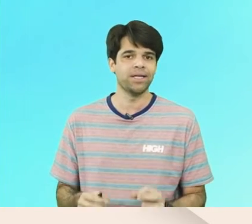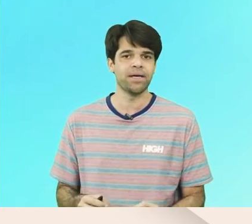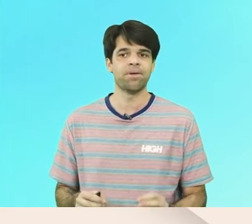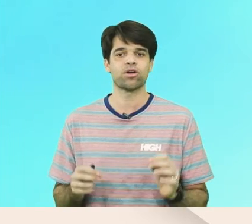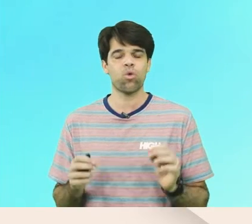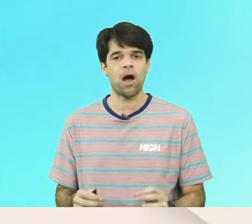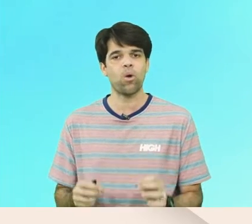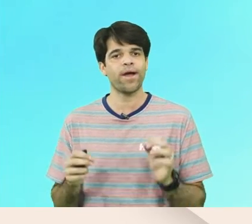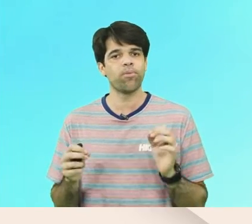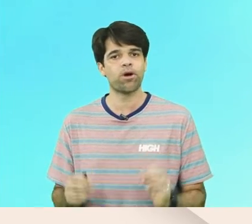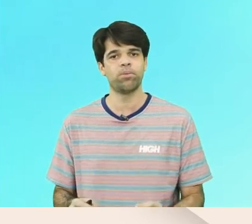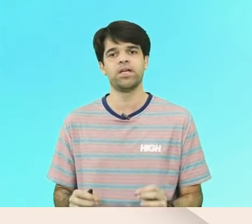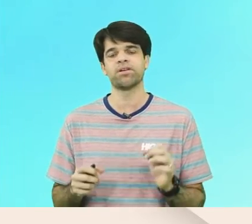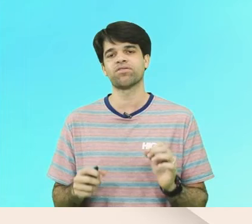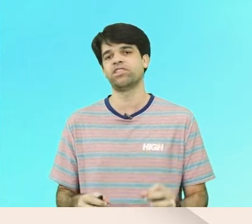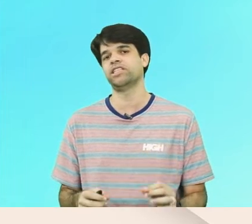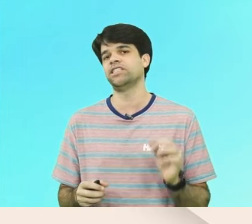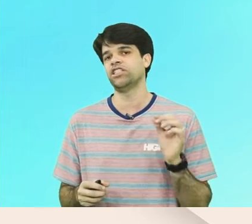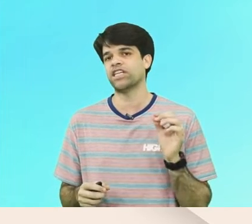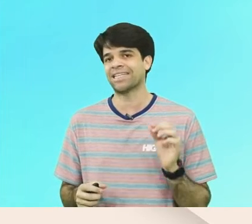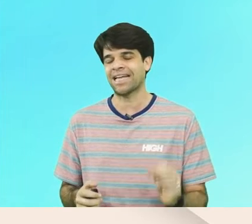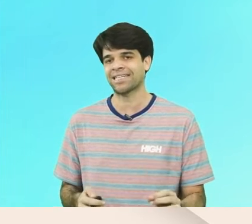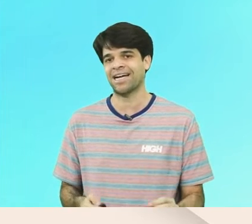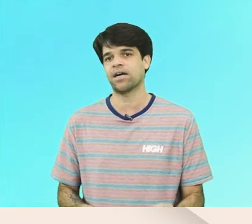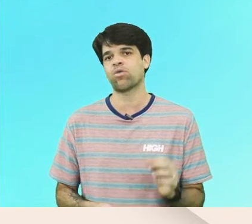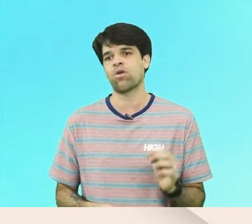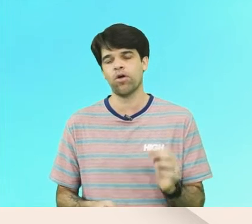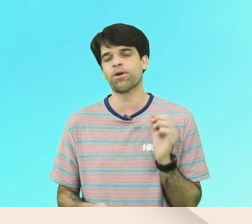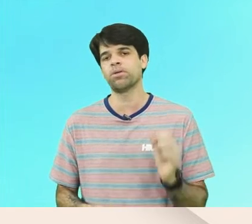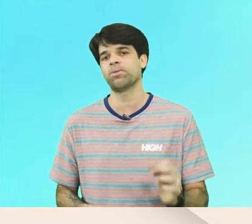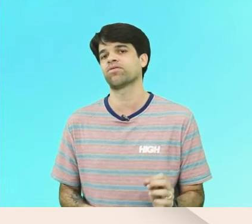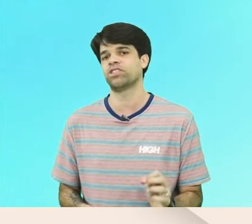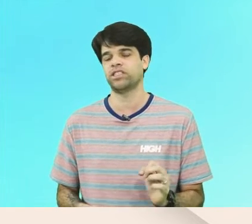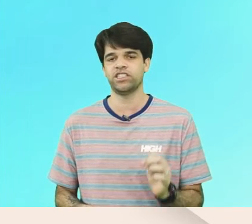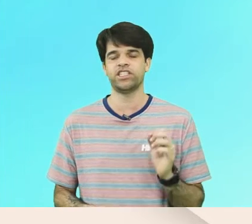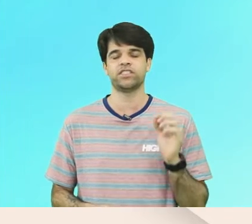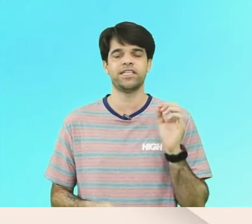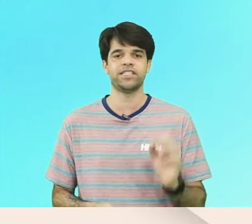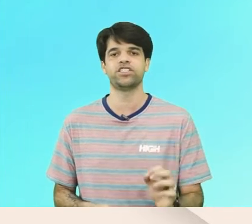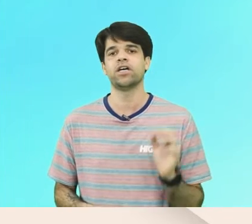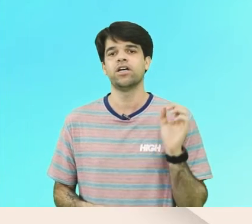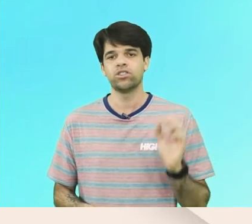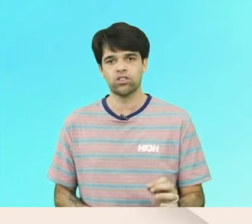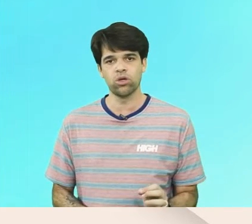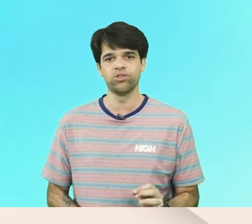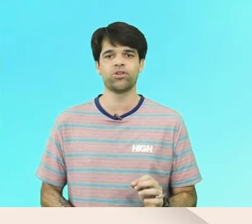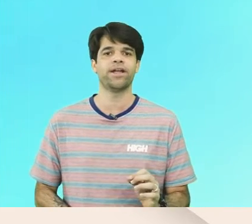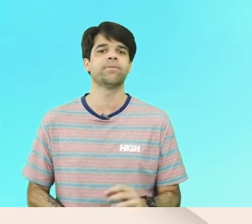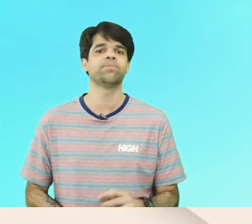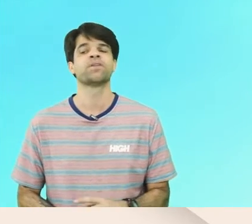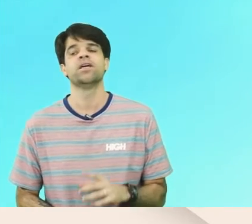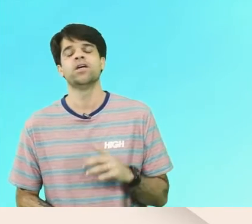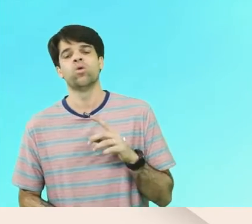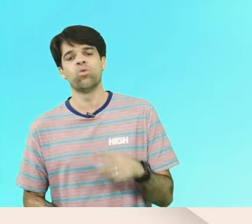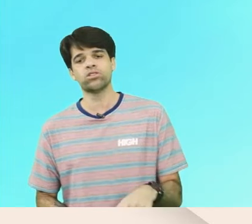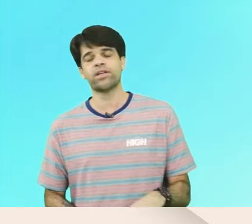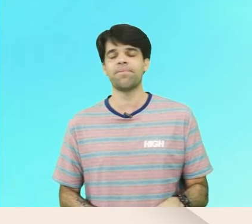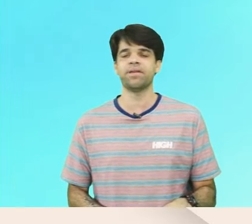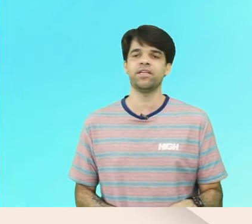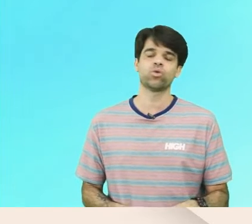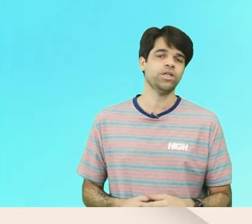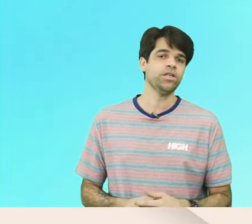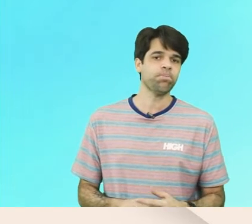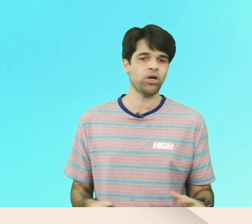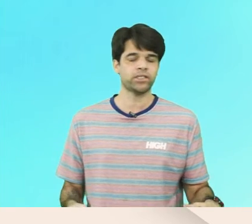teu problema. Qual é o problema que você deseja atacar? Qual é o problema que você deseja solucionar? Um